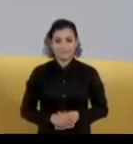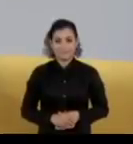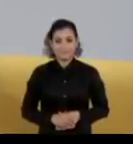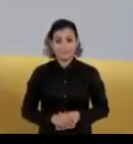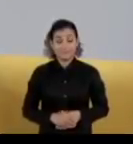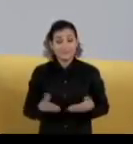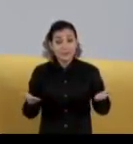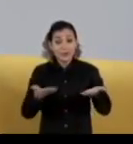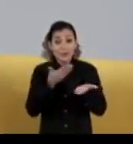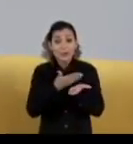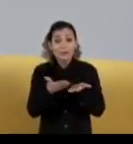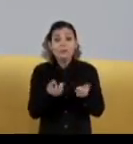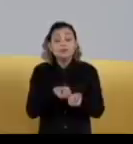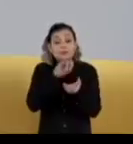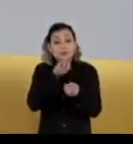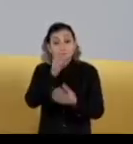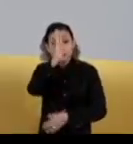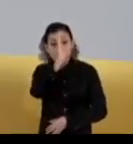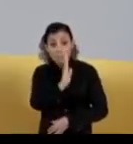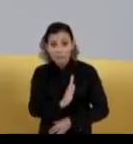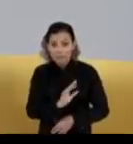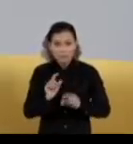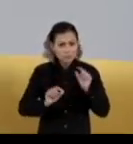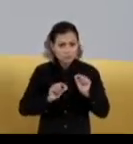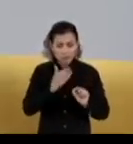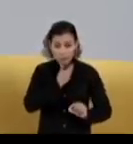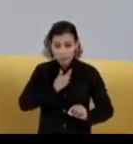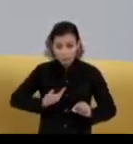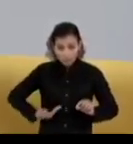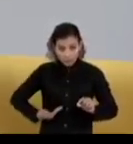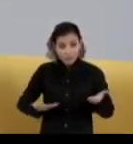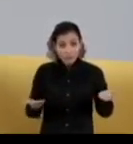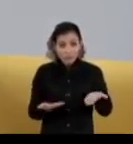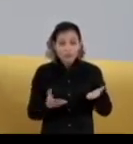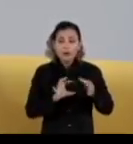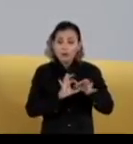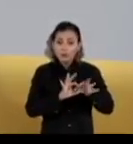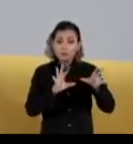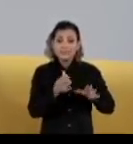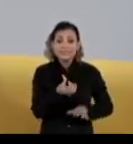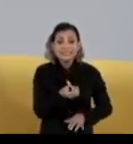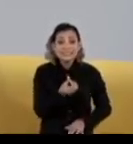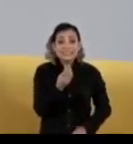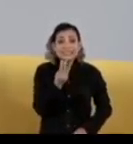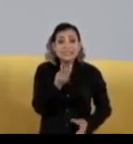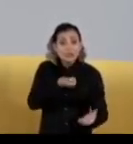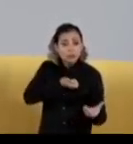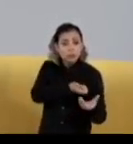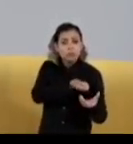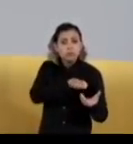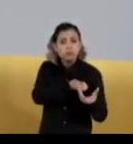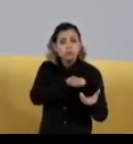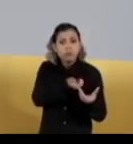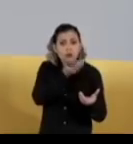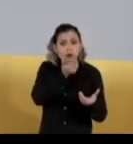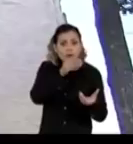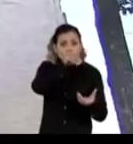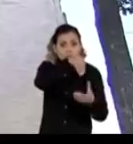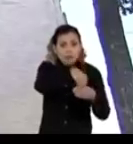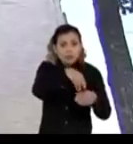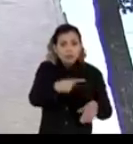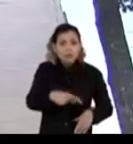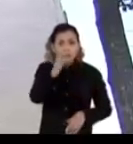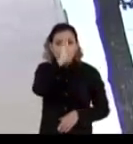E a gente começa com as notícias do Brasil. O governo autoriza o uso de mais 63 agrotóxicos no país.